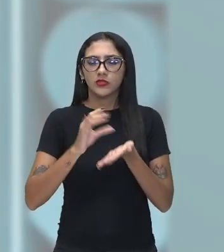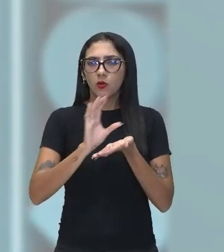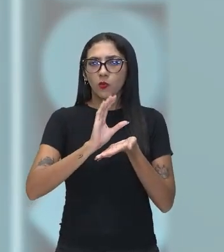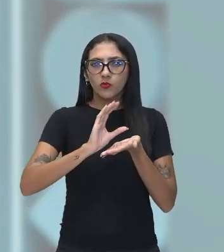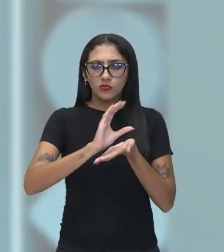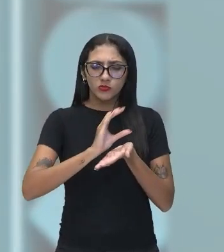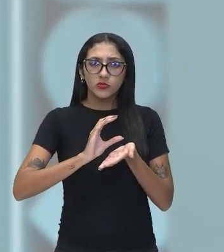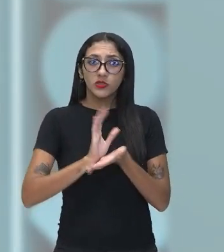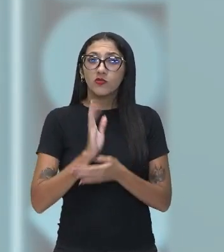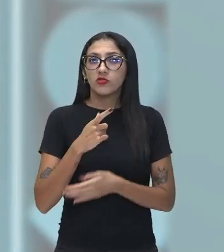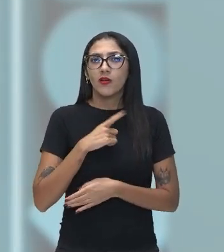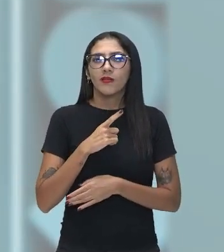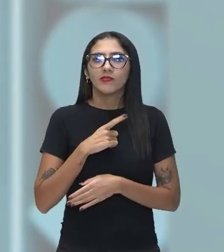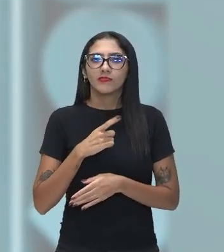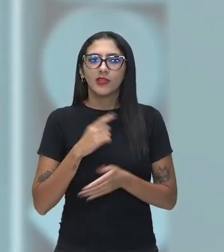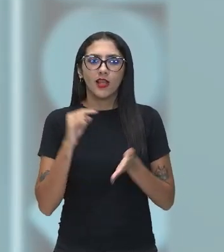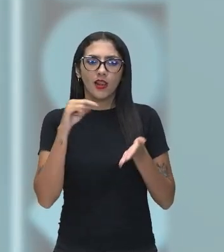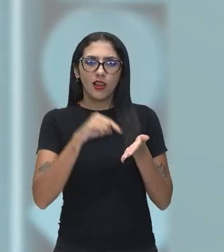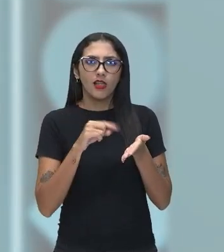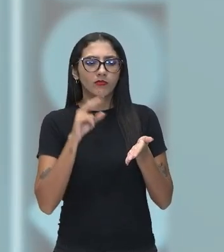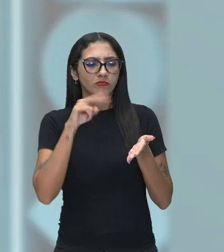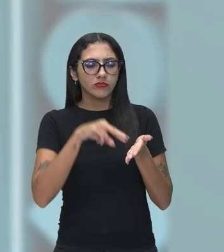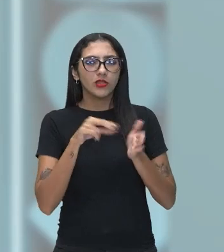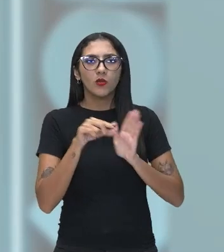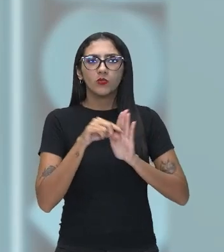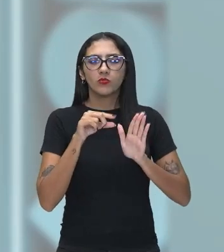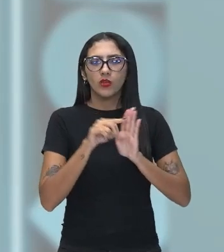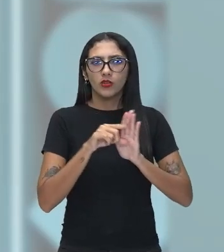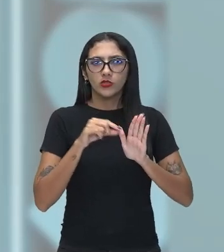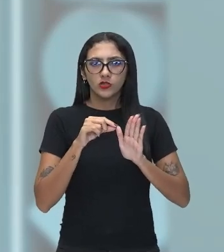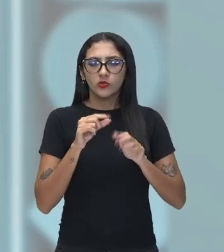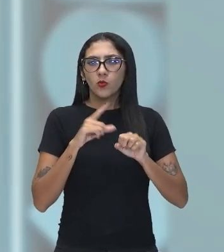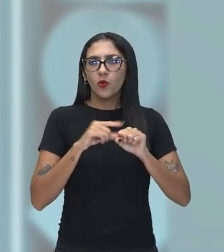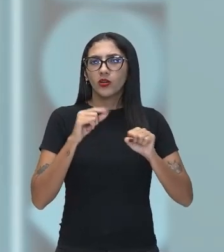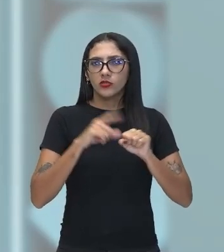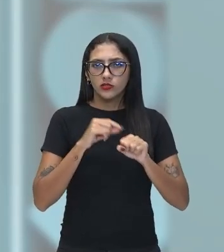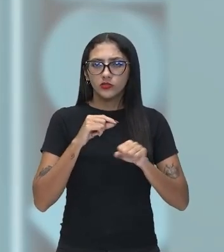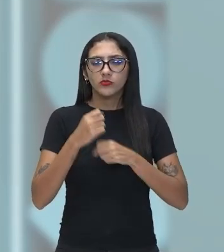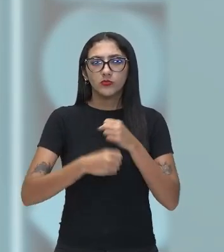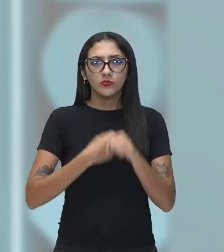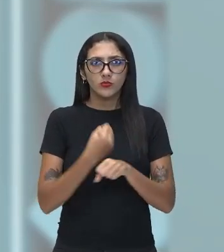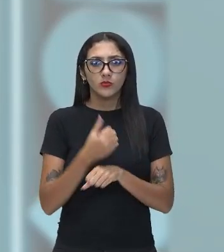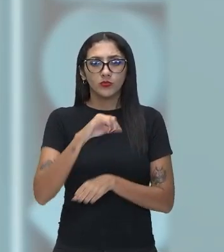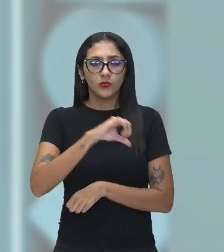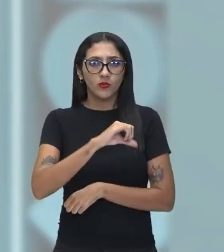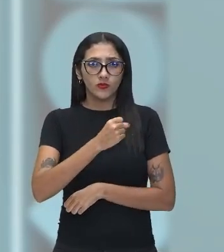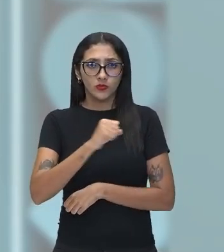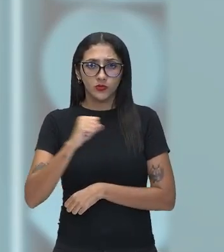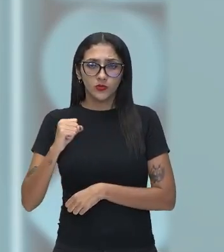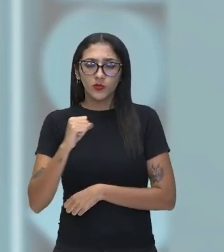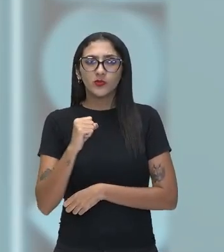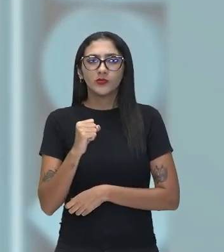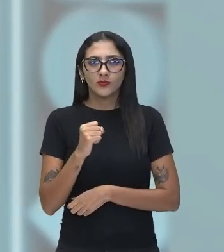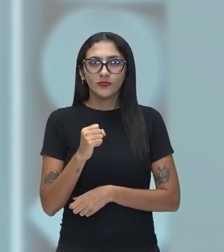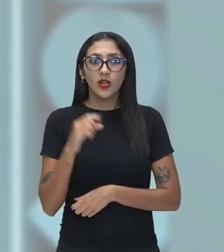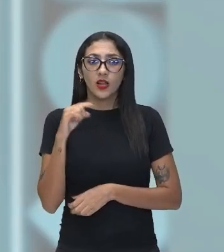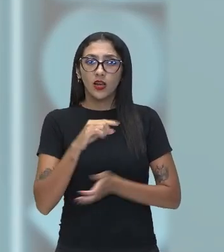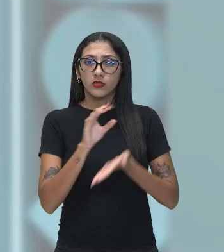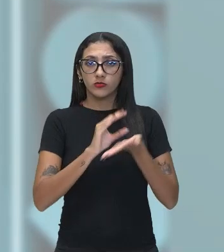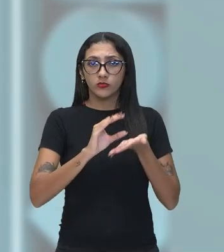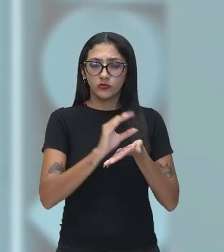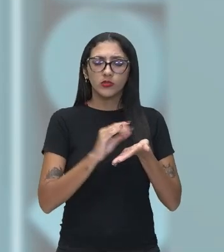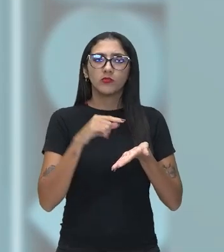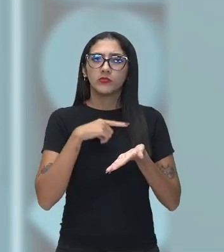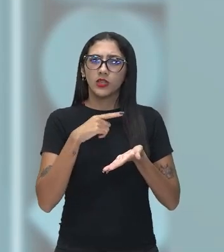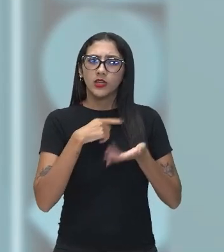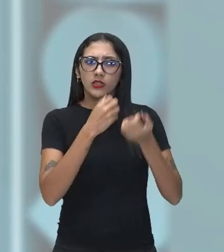na Constituição Federal Brasileira de 88. Então, lá também está manifestado que as crianças e